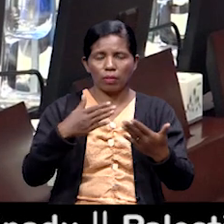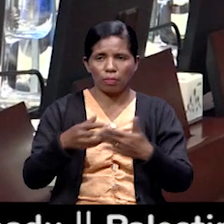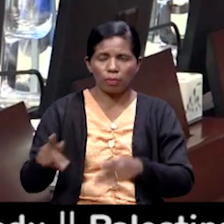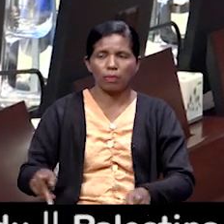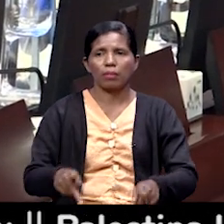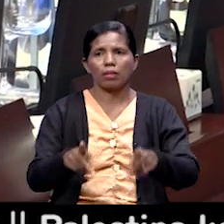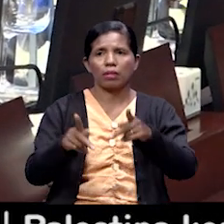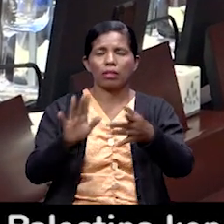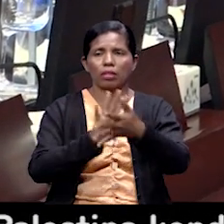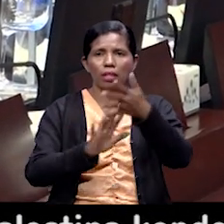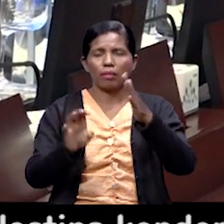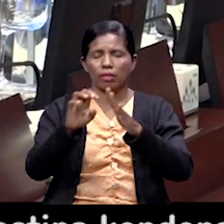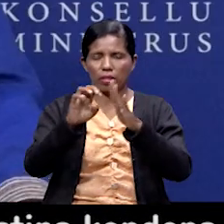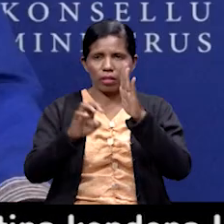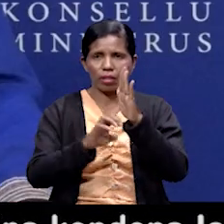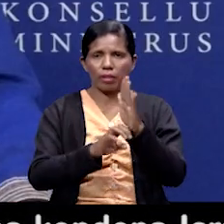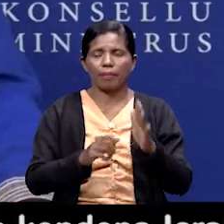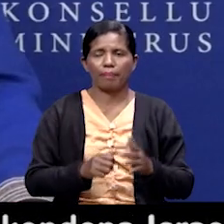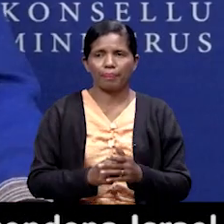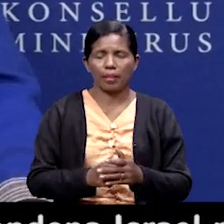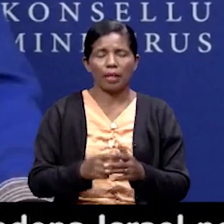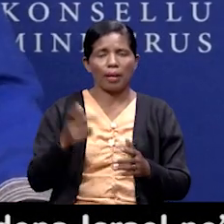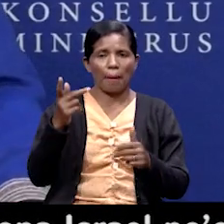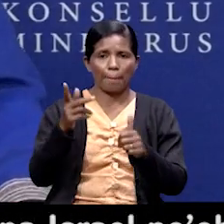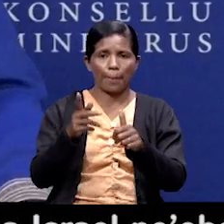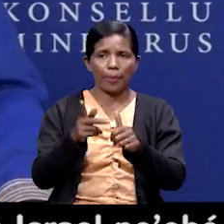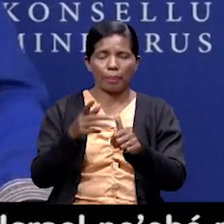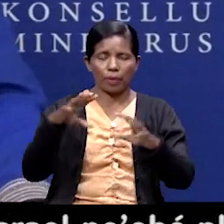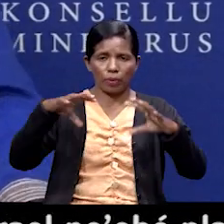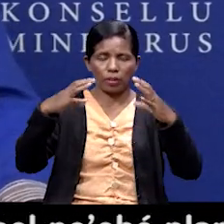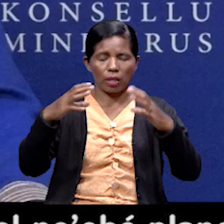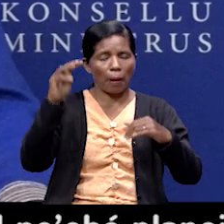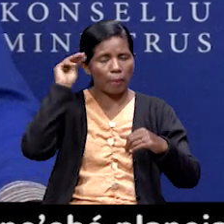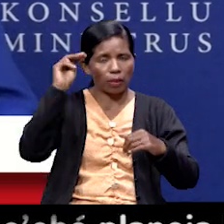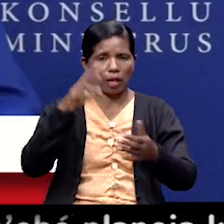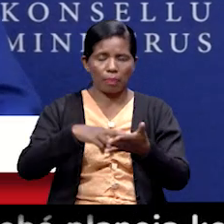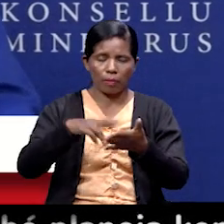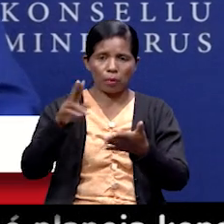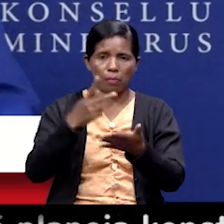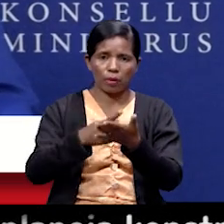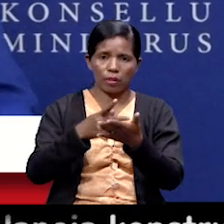e a cerimônia Estado. Primeiro Conselho Ministro, hoje aprova o projeto proposta lei